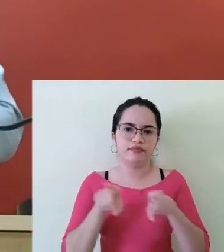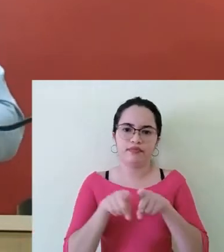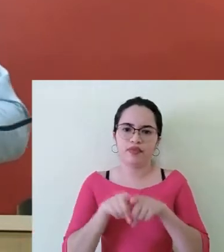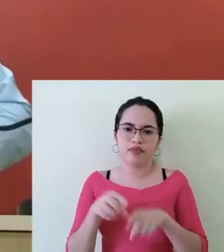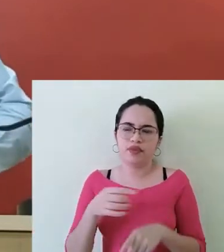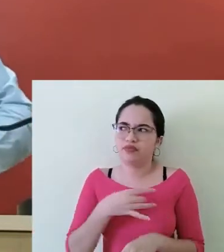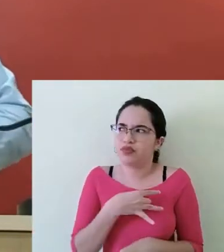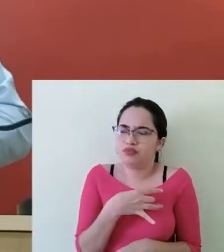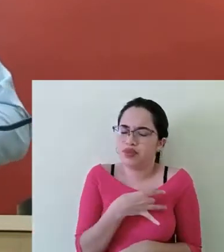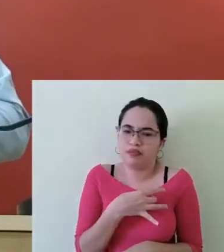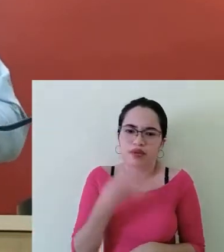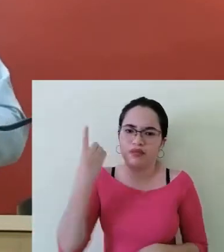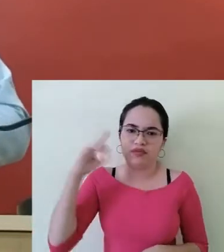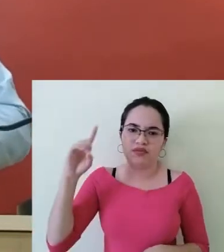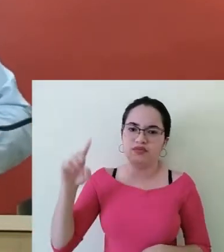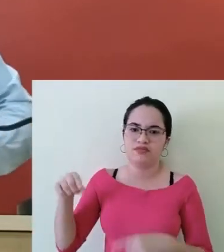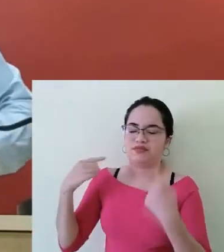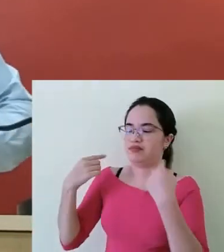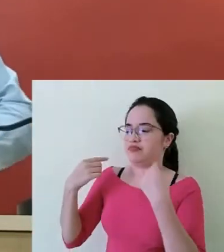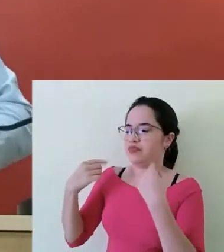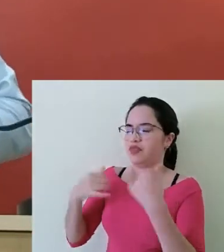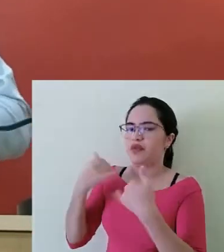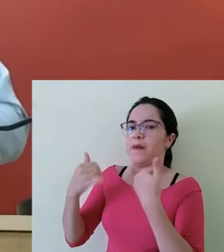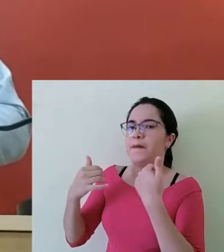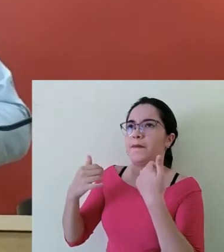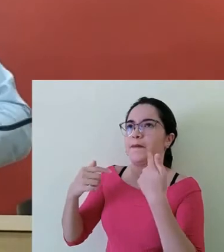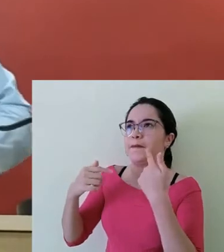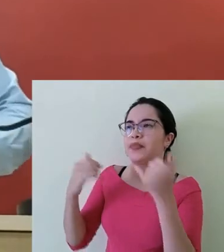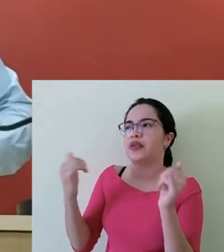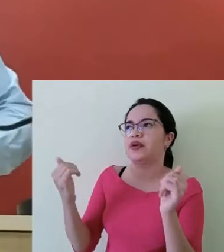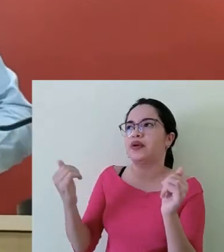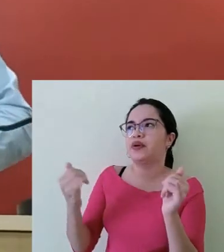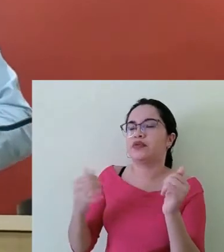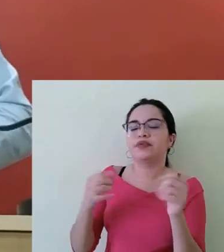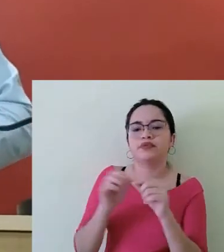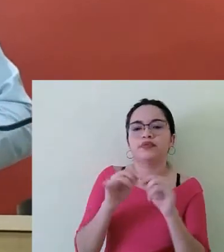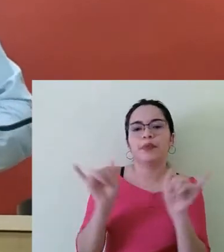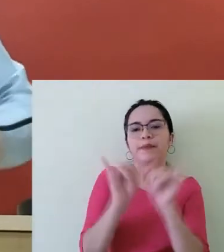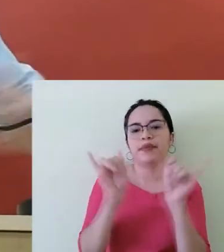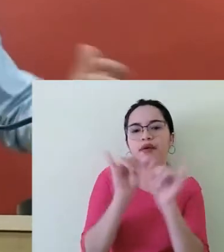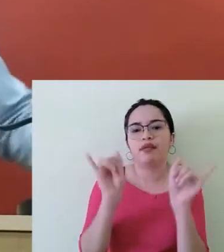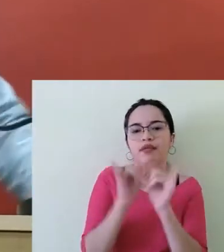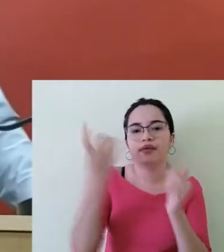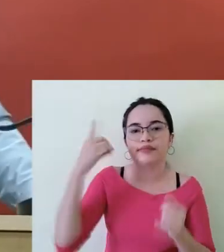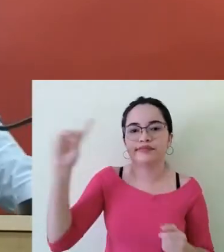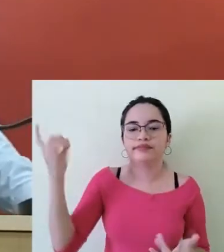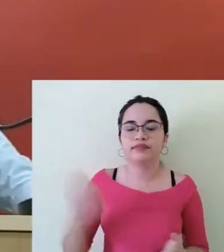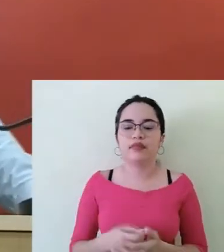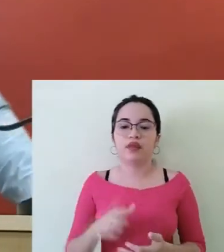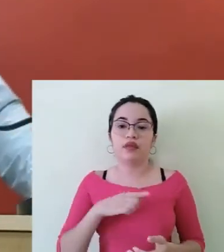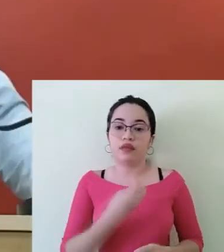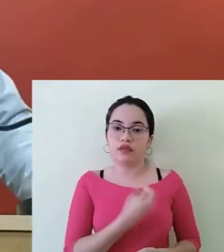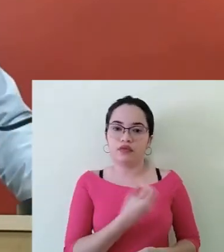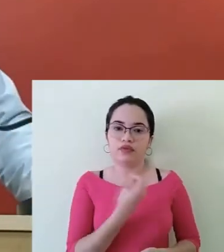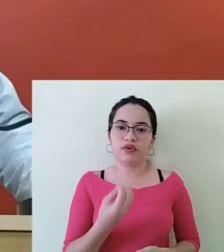não teme a Deus. Ele zomba de Deus. Ele ofende a Deus. E ele passa a viver uma